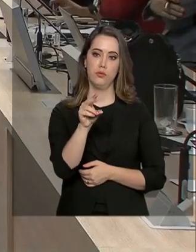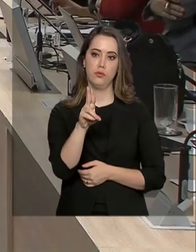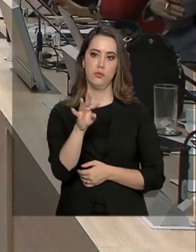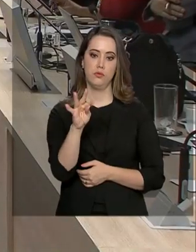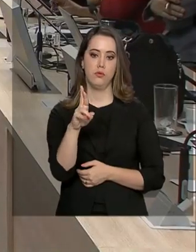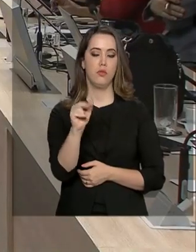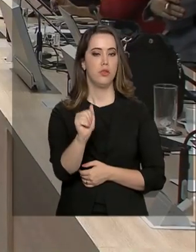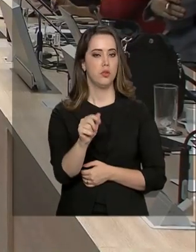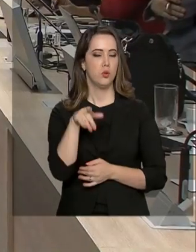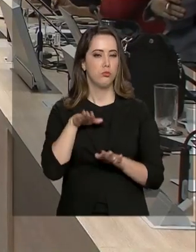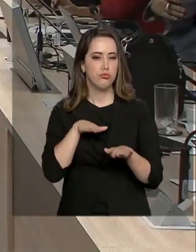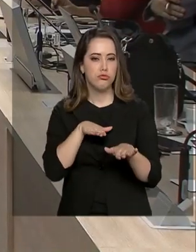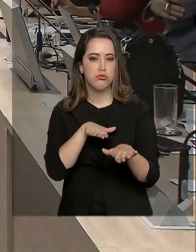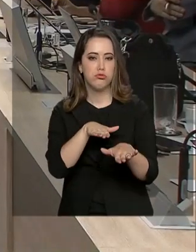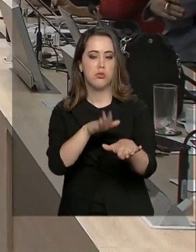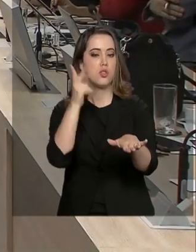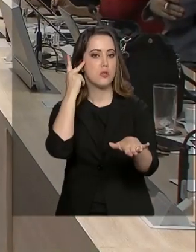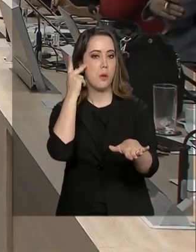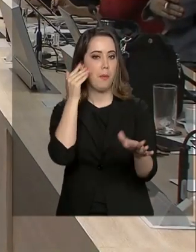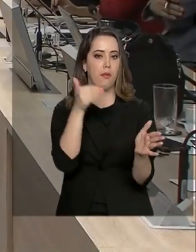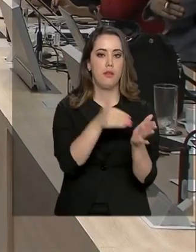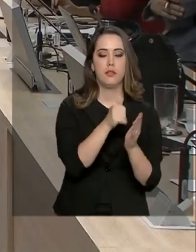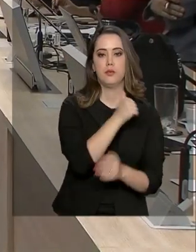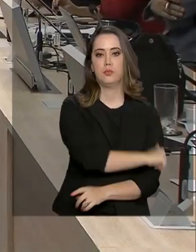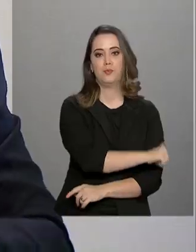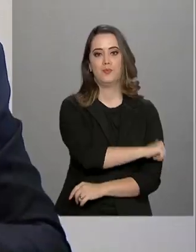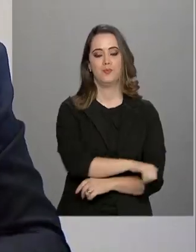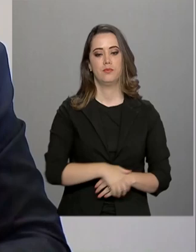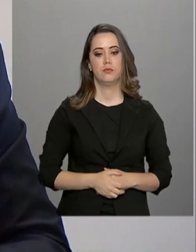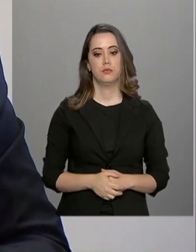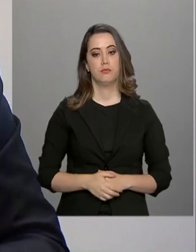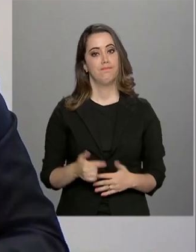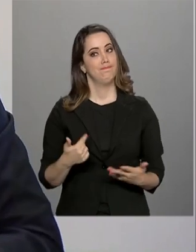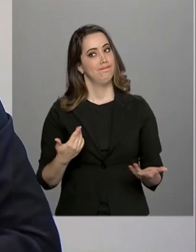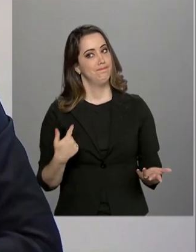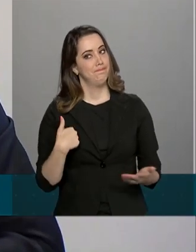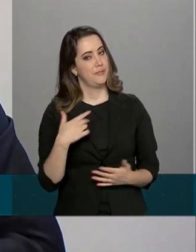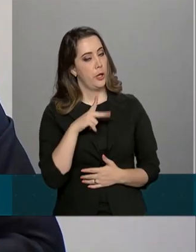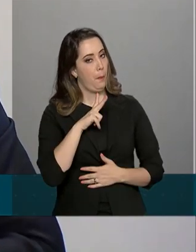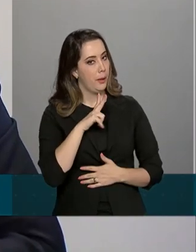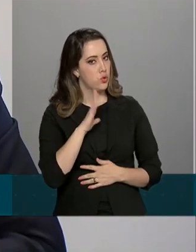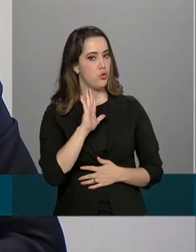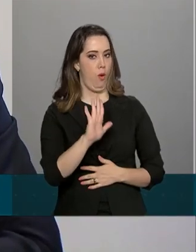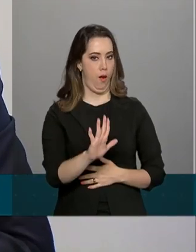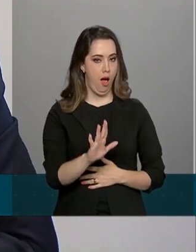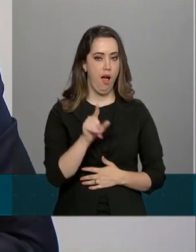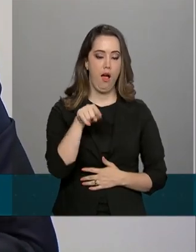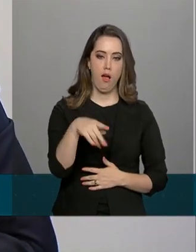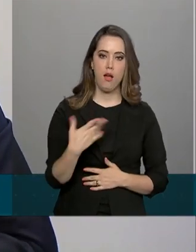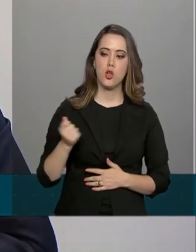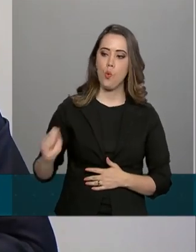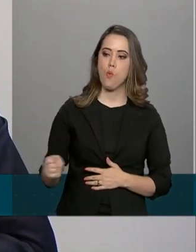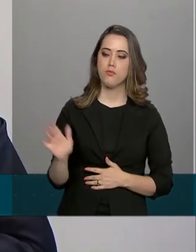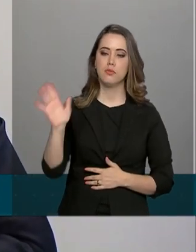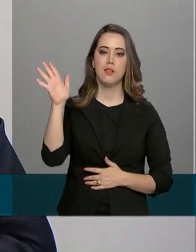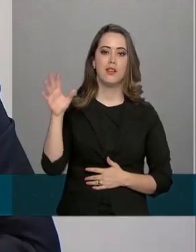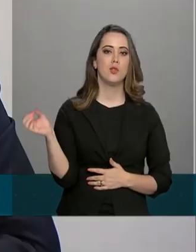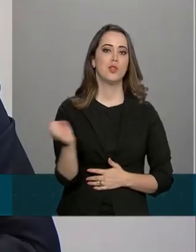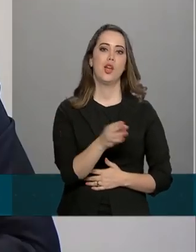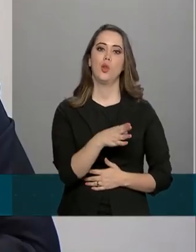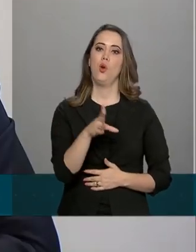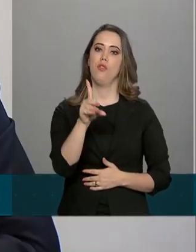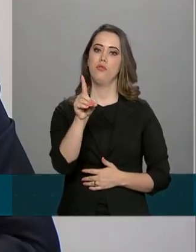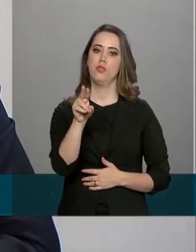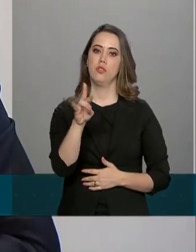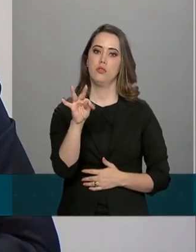rodovia que atravessa partes de São Paulo e do Rio de Janeiro. Eu, particularmente, até acho que o grande leilão do ano que vem é o da nova Dutra.